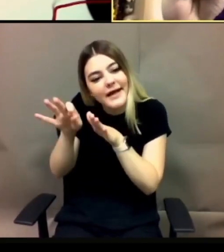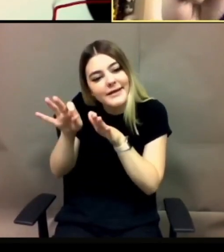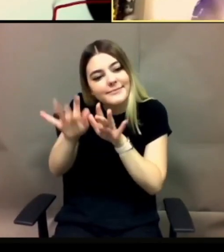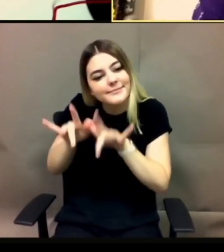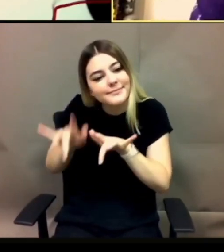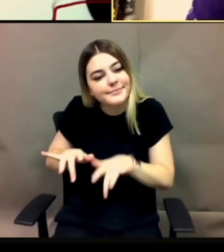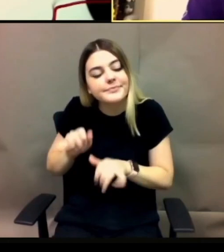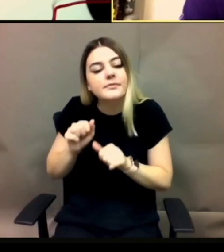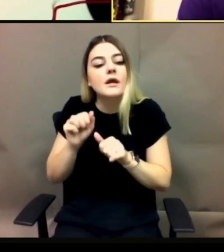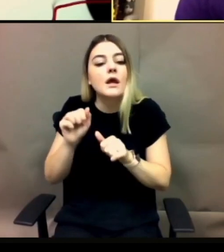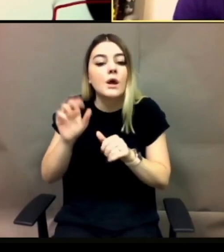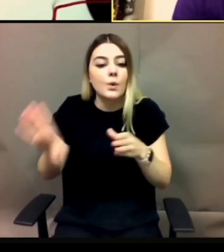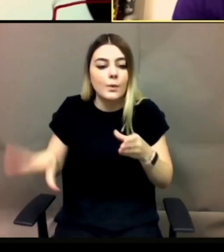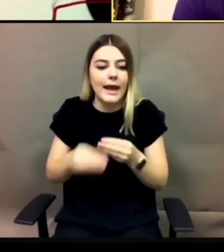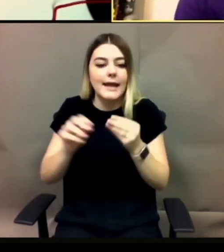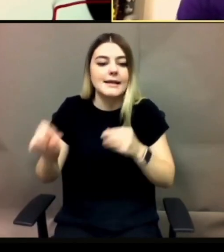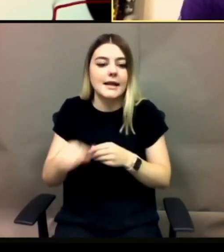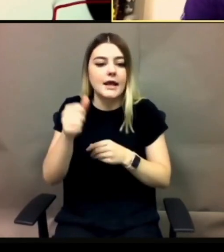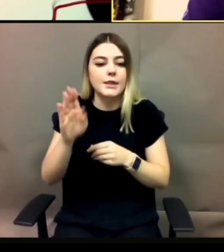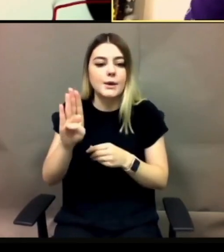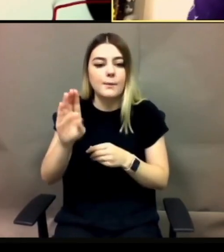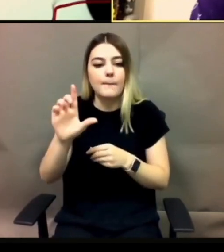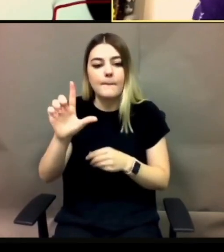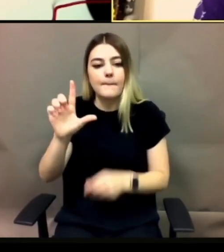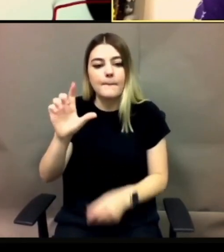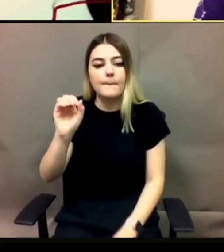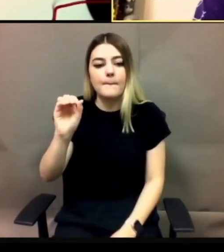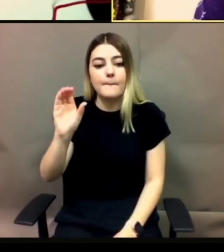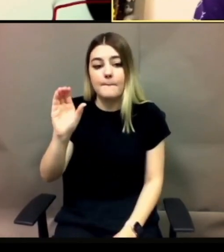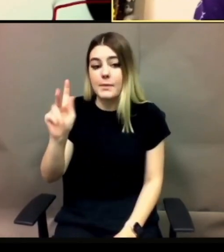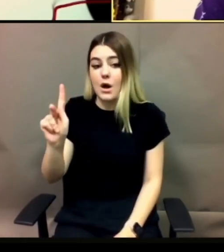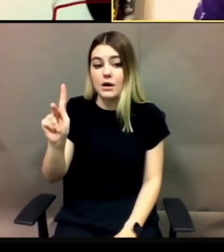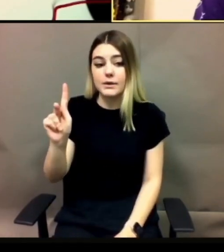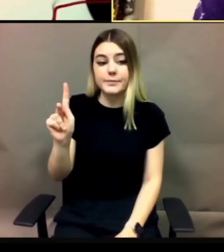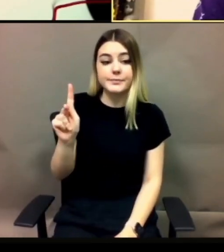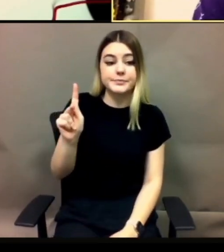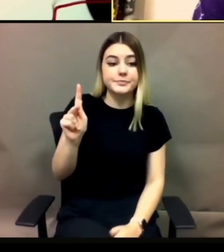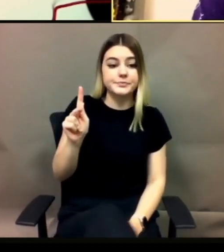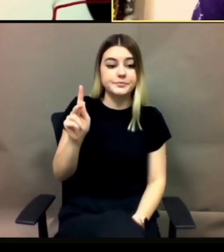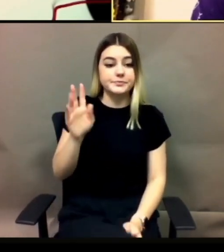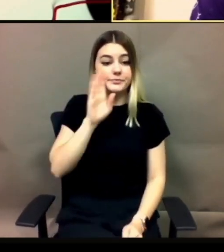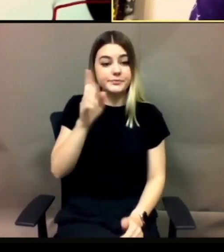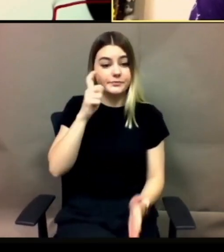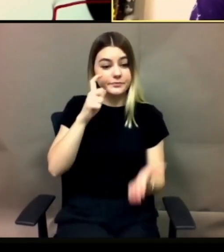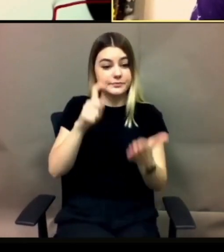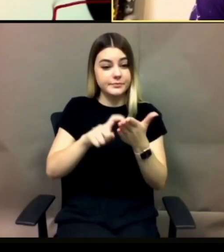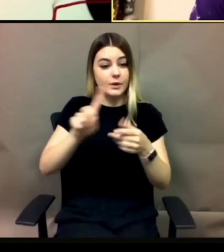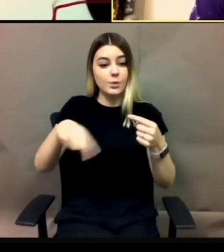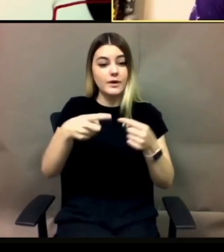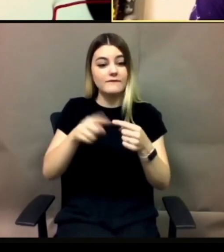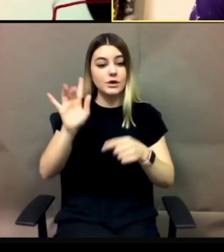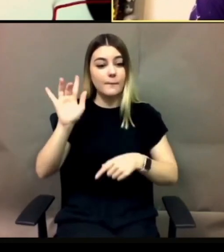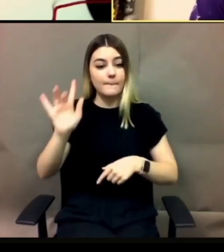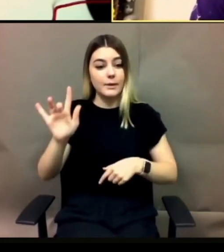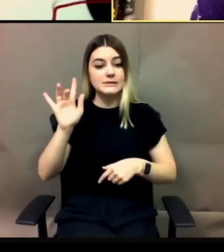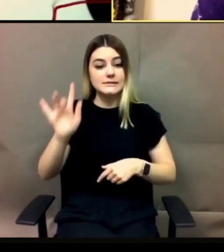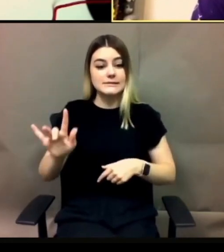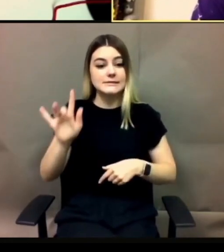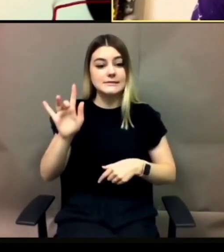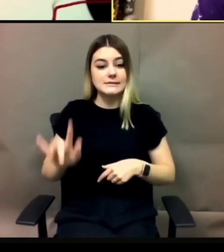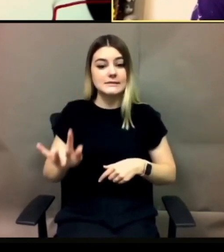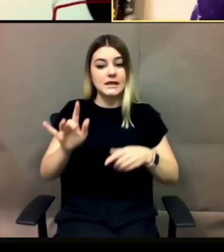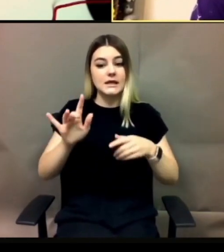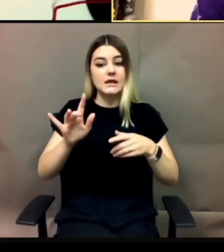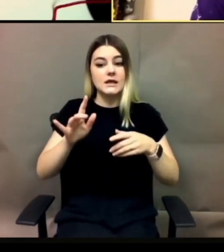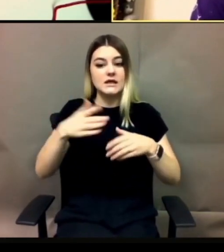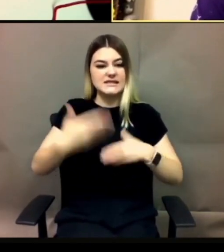chaves, as teclas. Nós acrescentamos um outro bloco também, alguém já falou isso no chat, para detectar quando você